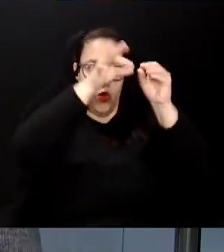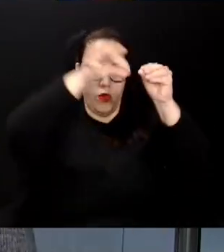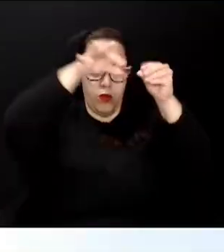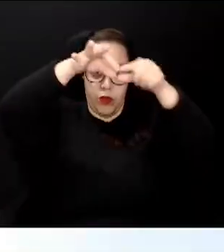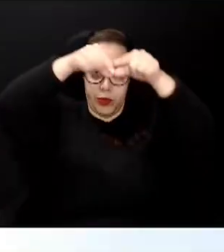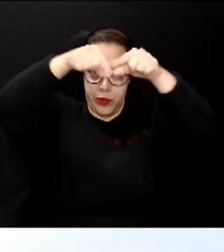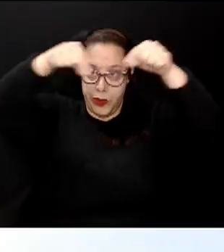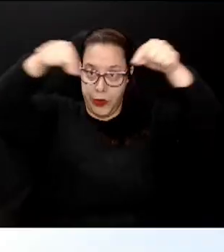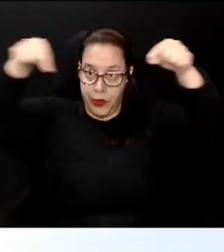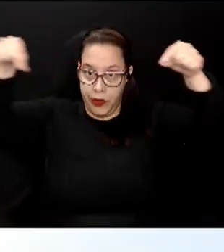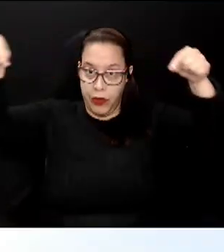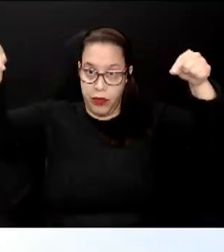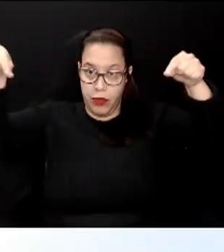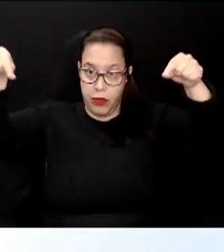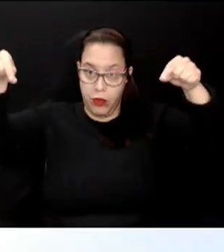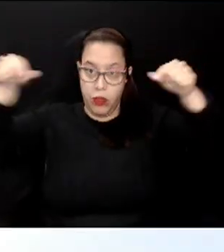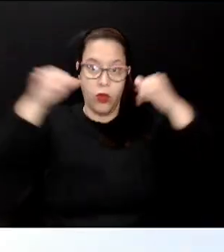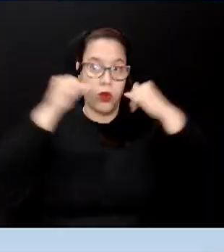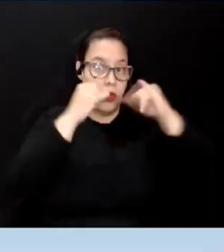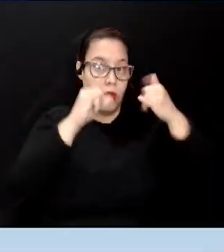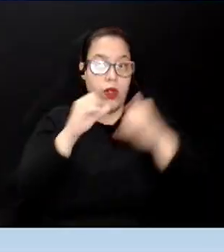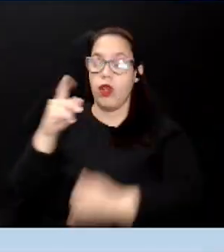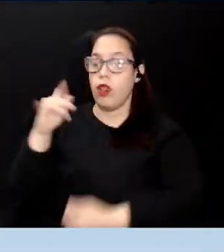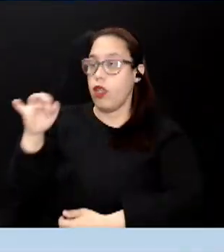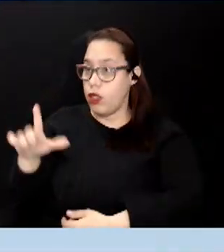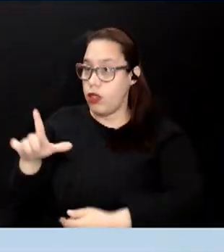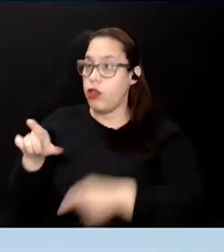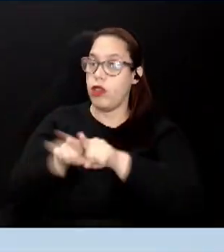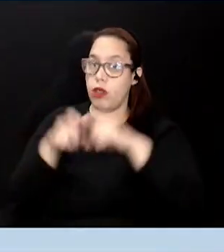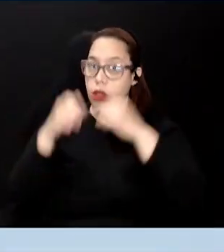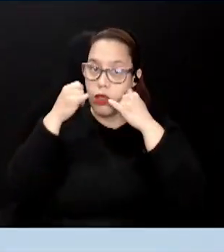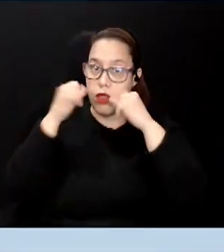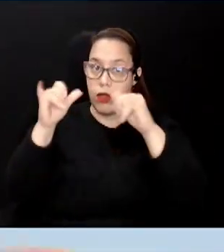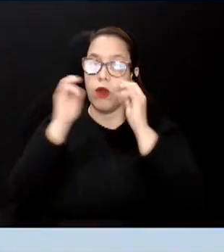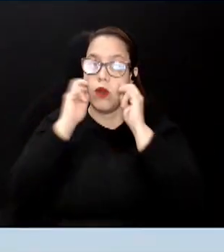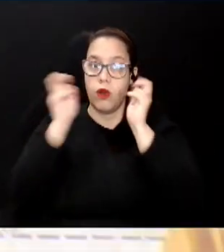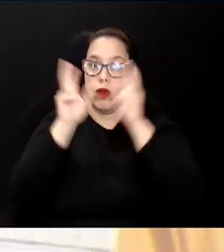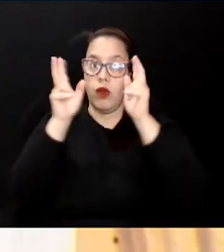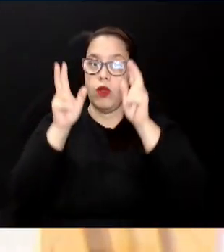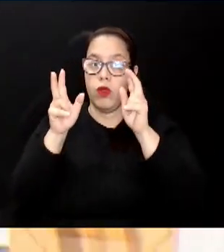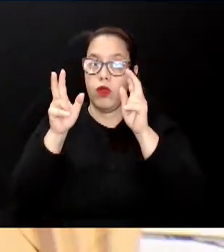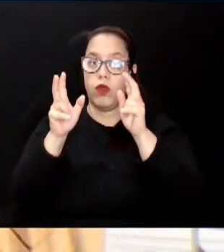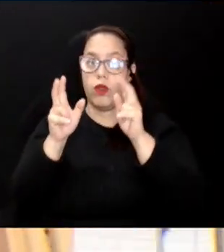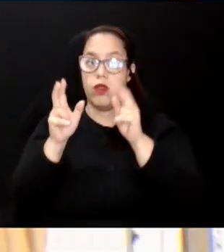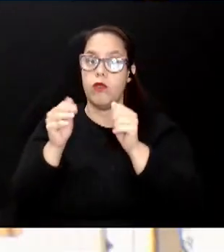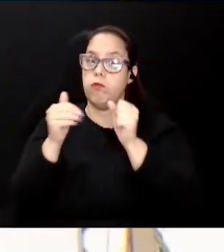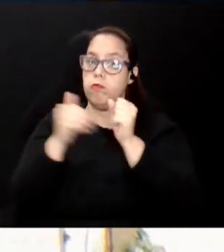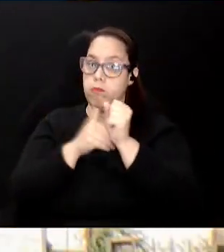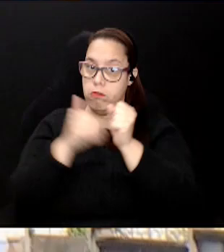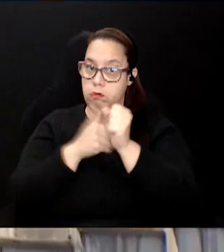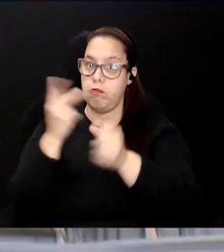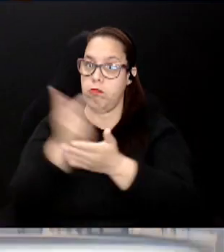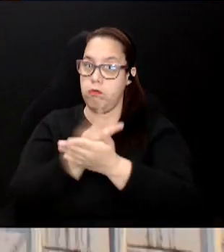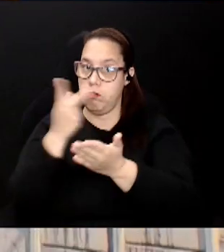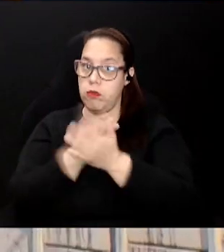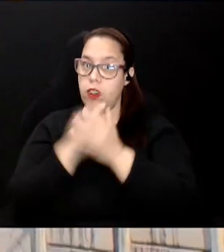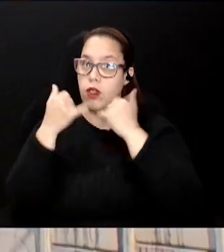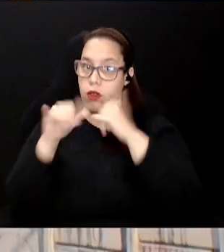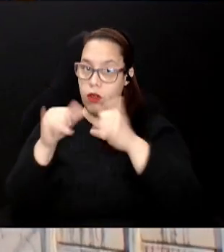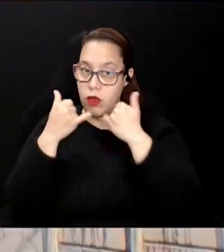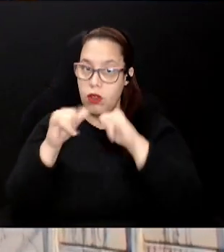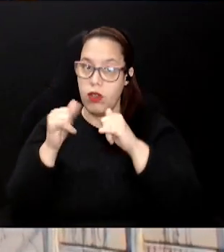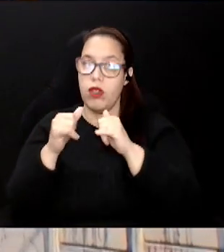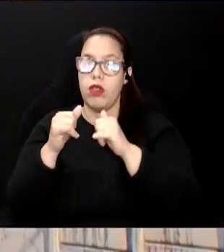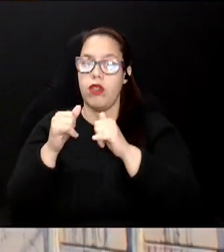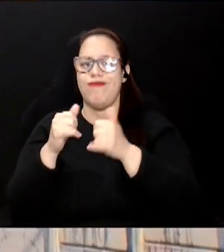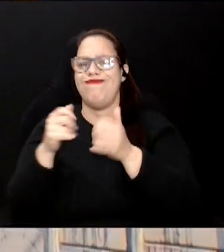de energia. A CPFL também alerta para o perigo das ligações clandestinas de energia. Além de ilegais, elas aumentam